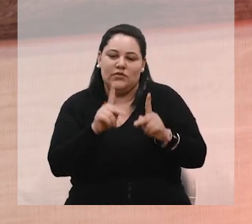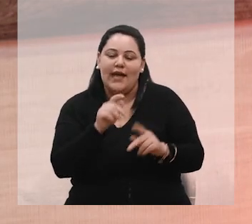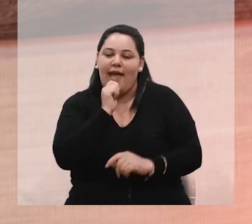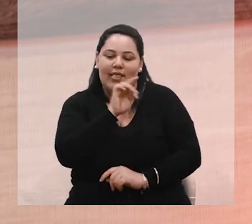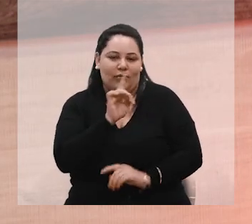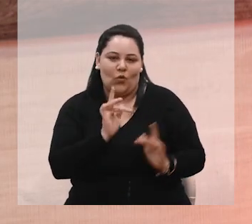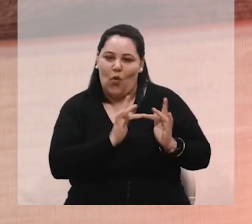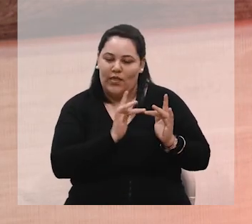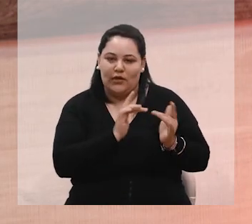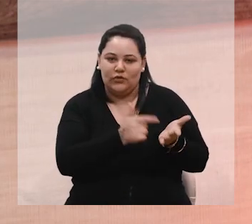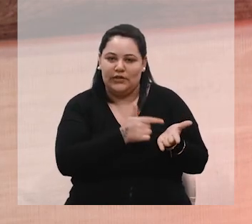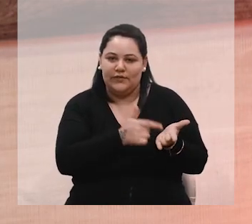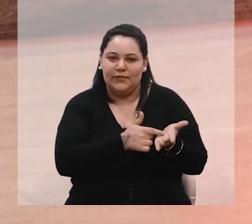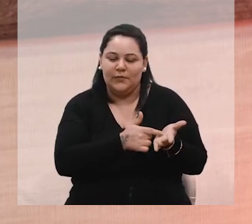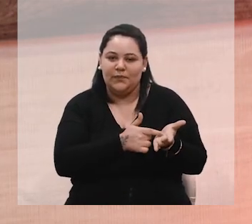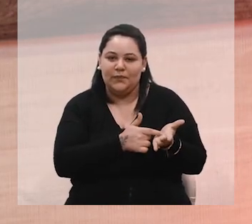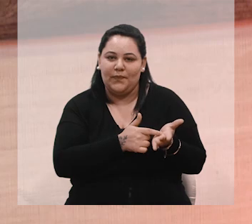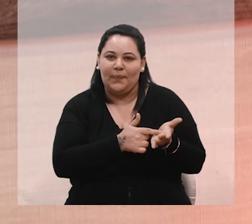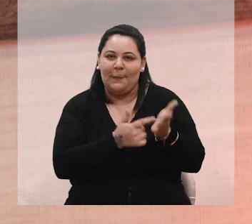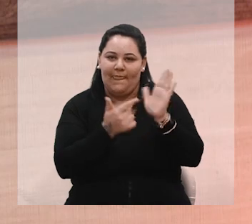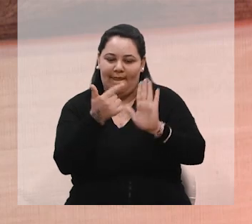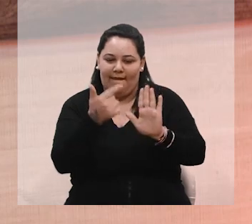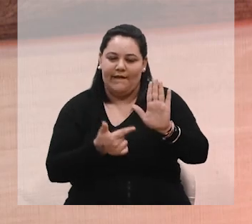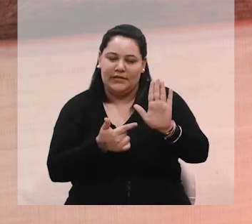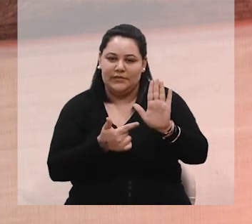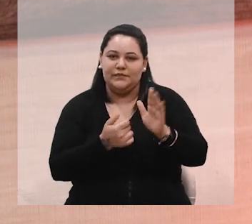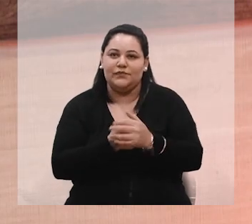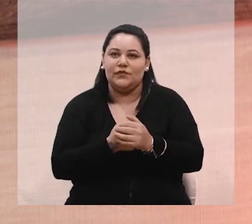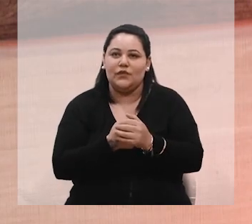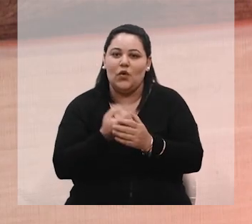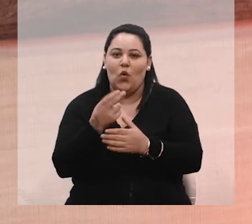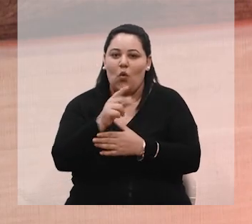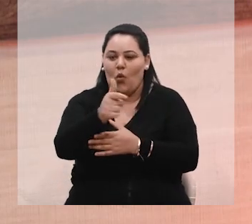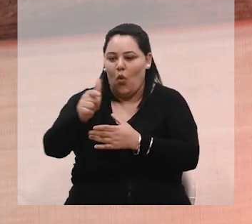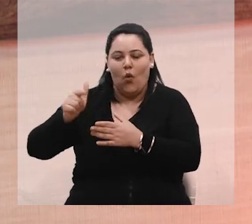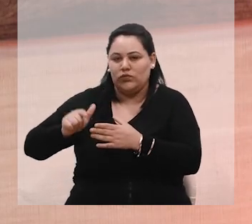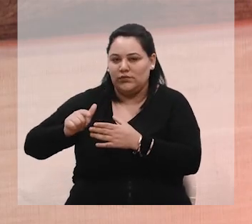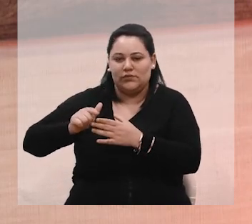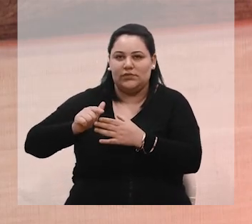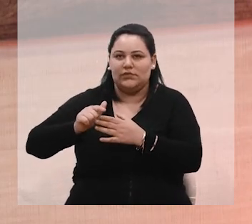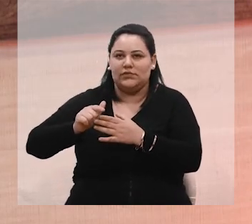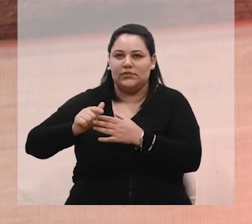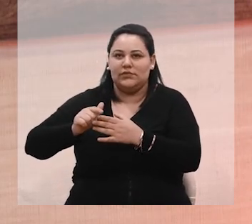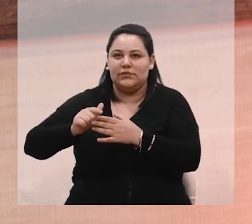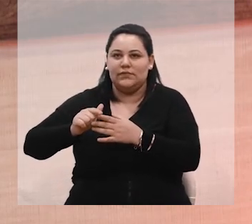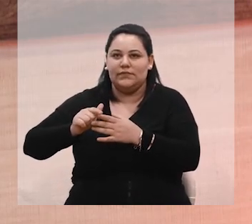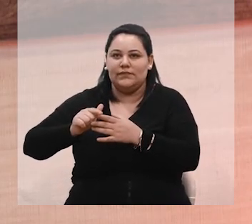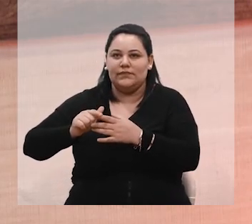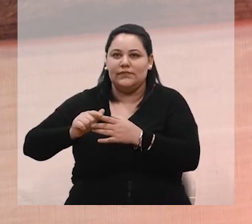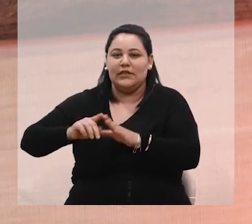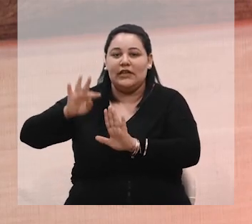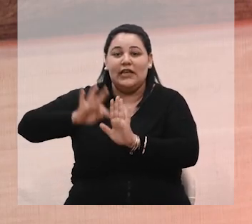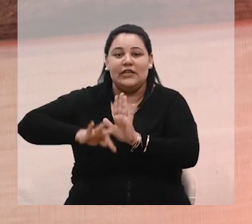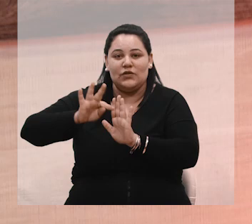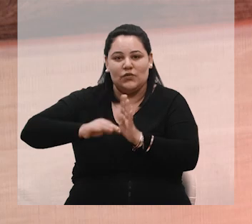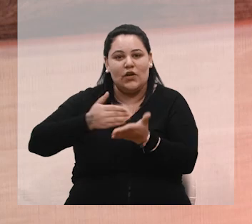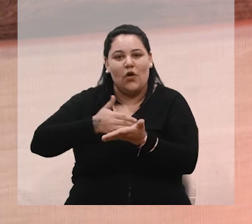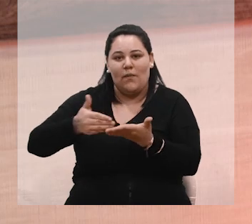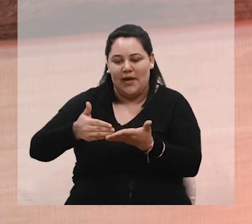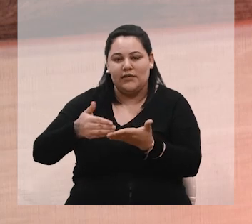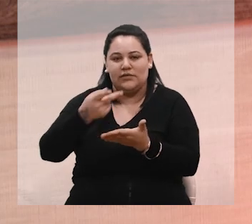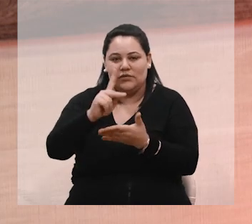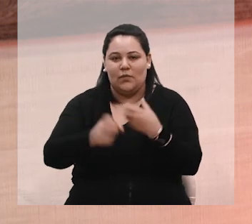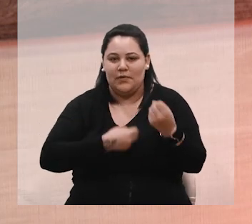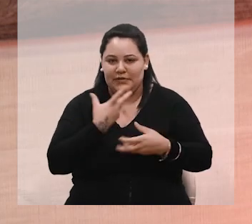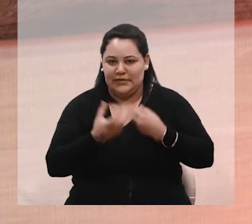obra aqui antes que o Torpor vença, ou outras publicações tuas que vá, digamos assim, se iniciar